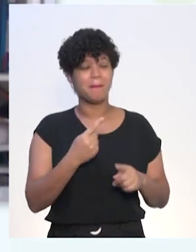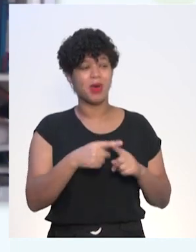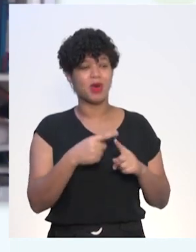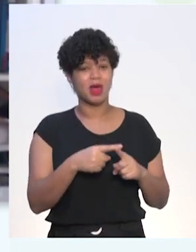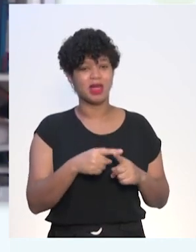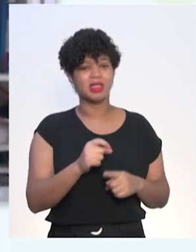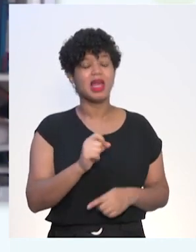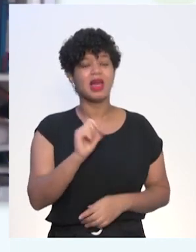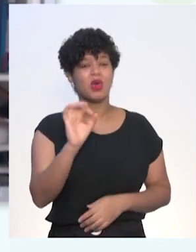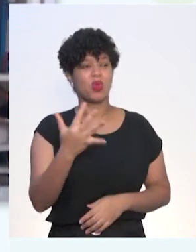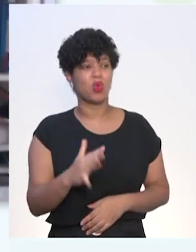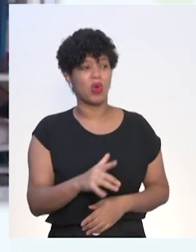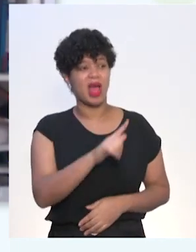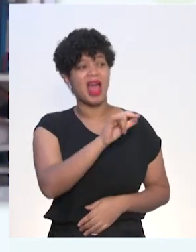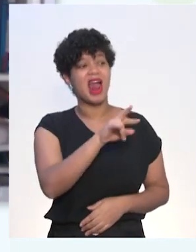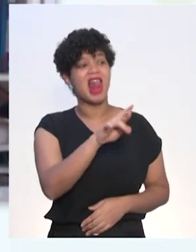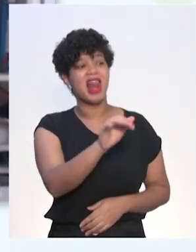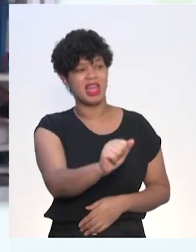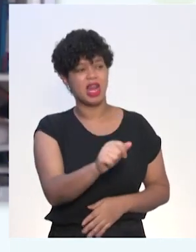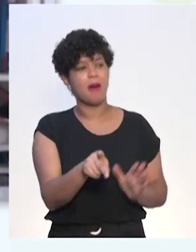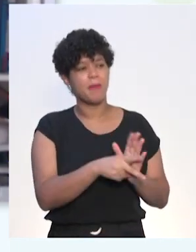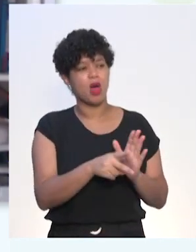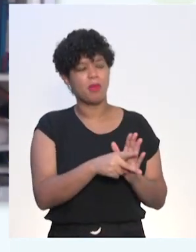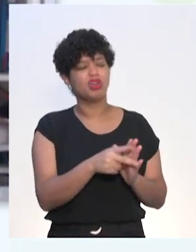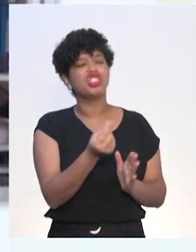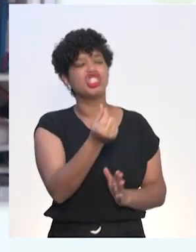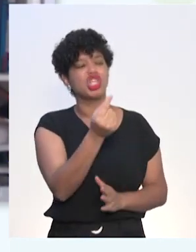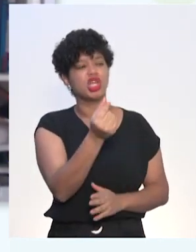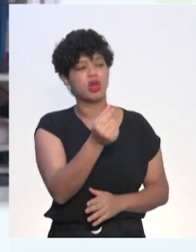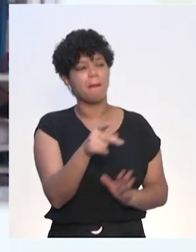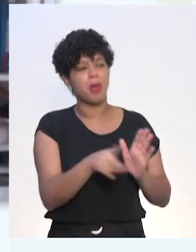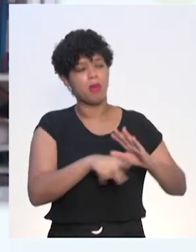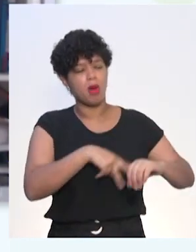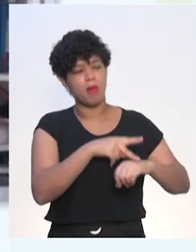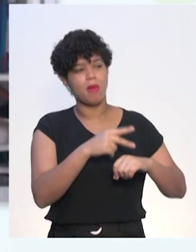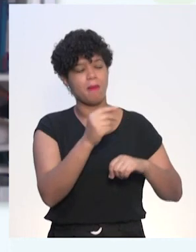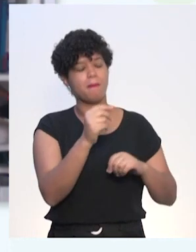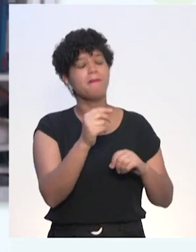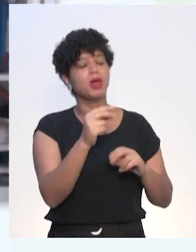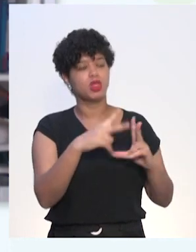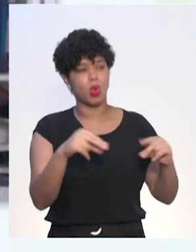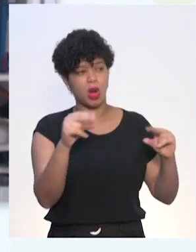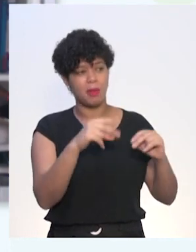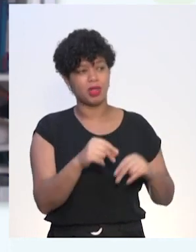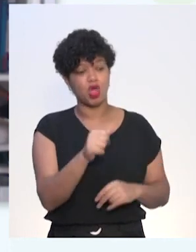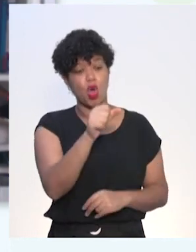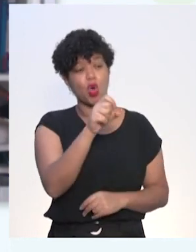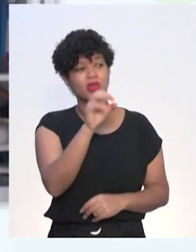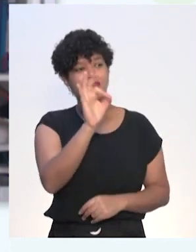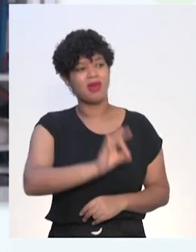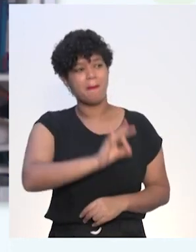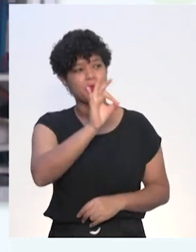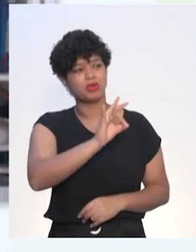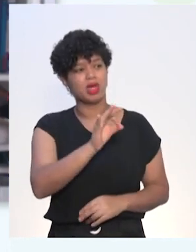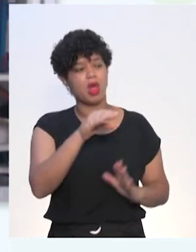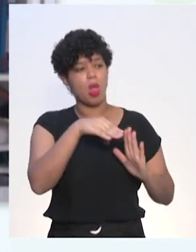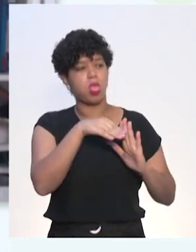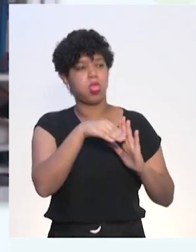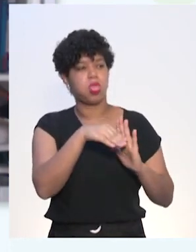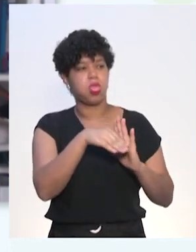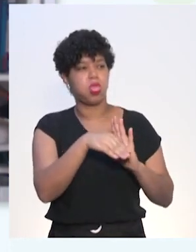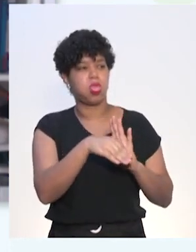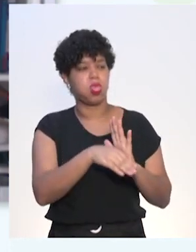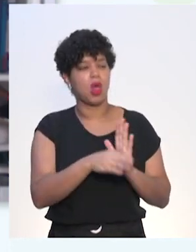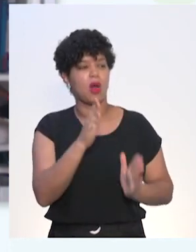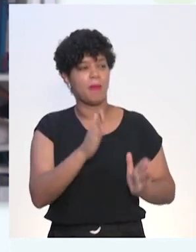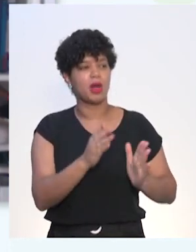galopante da Lira que a moeda de baliza a moeda perdeu cerca de oitenta por cento do seu valor em menos de um ano e